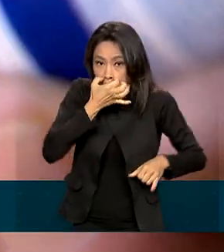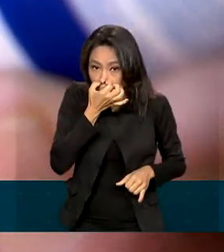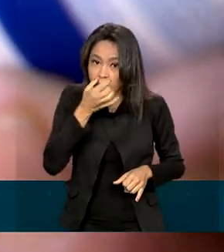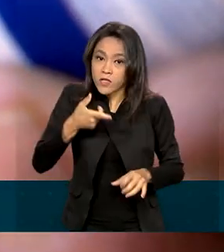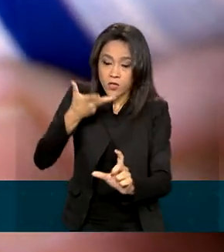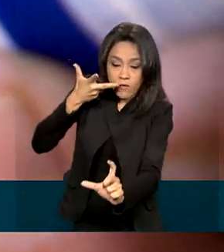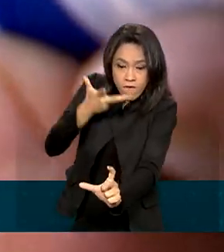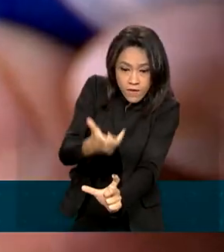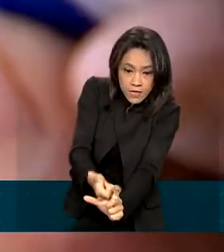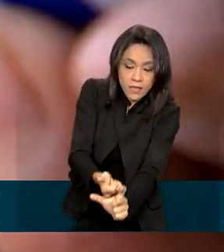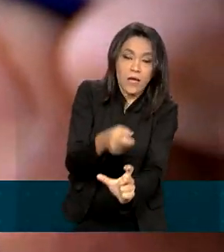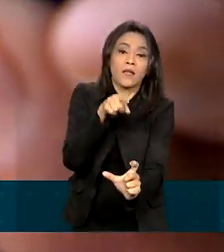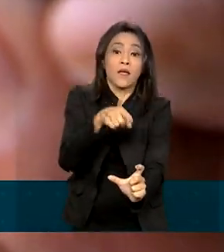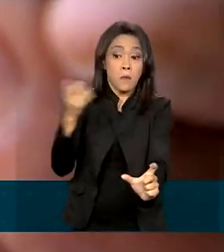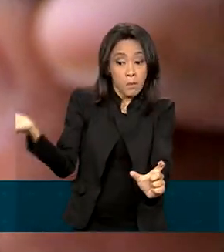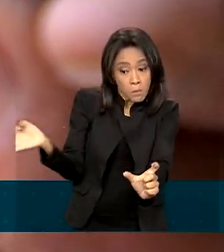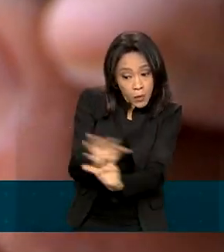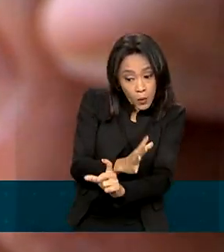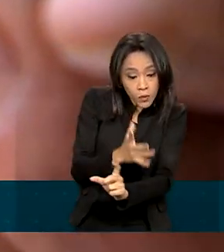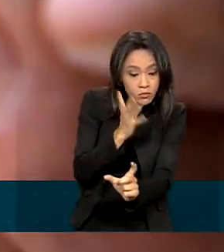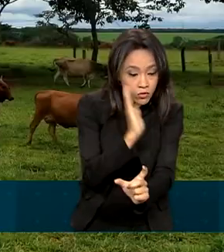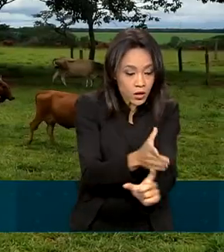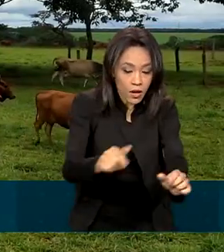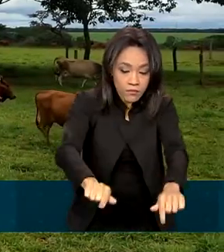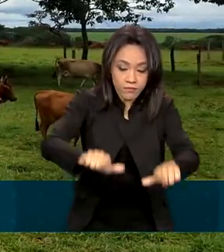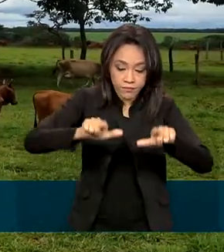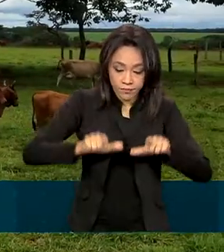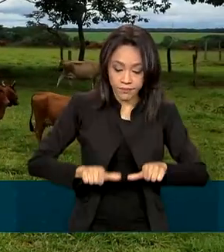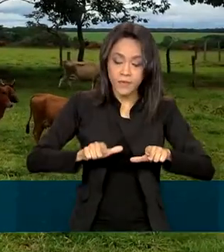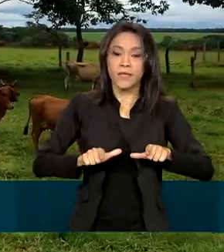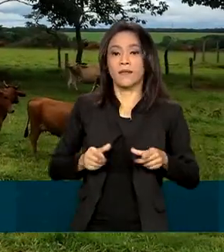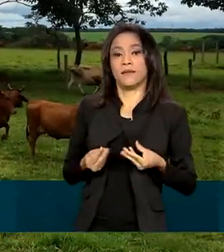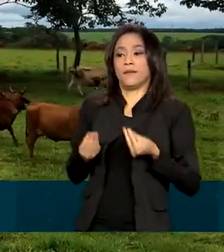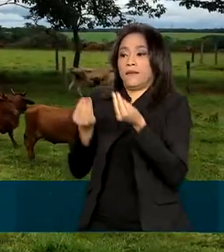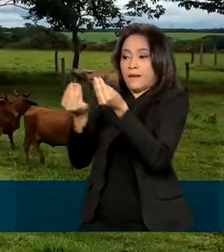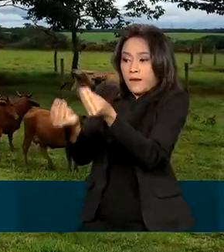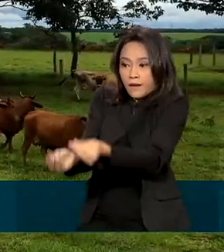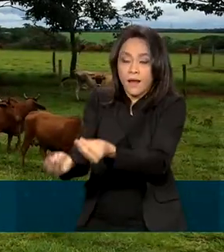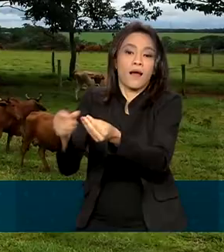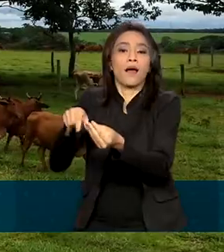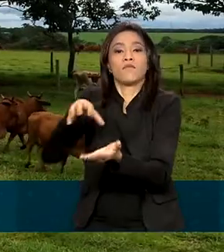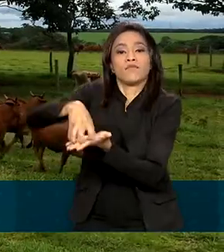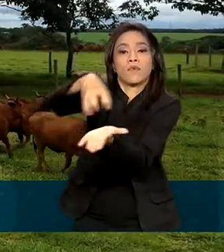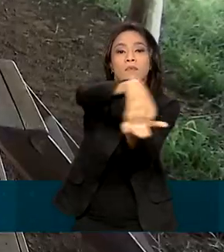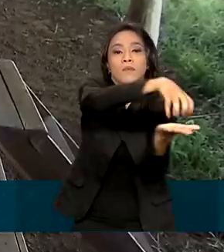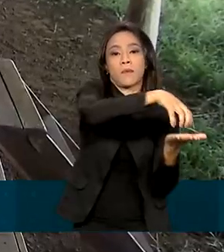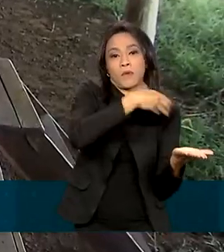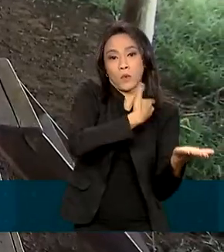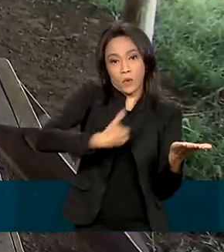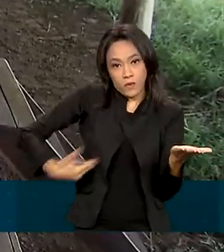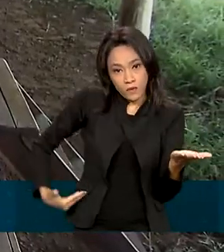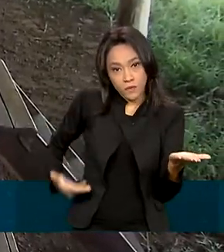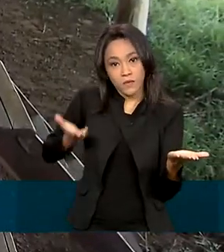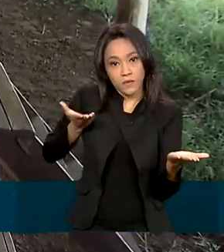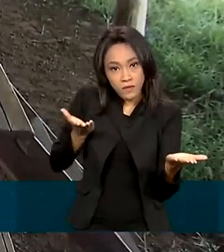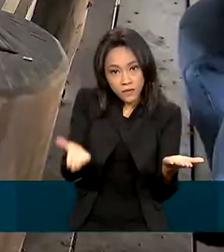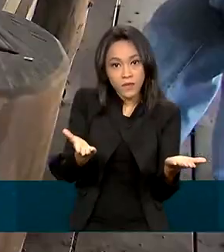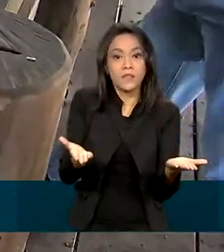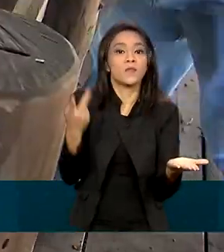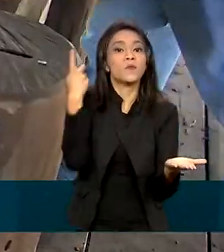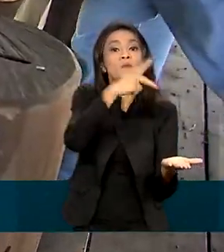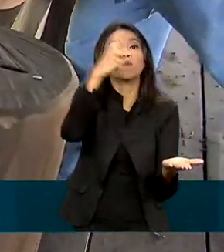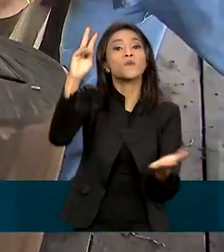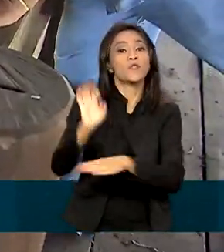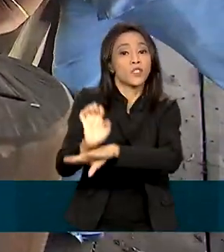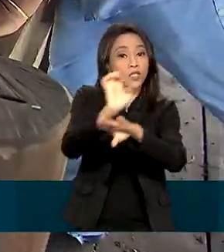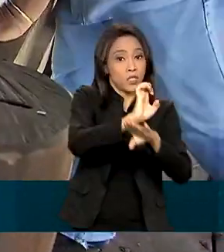o produtor deve entregar a comprovação de forma online ou presencial nos postos indicados pelo Serviço Veterinário Estadual.